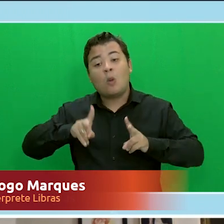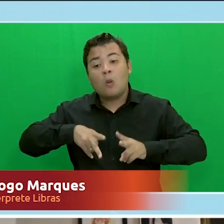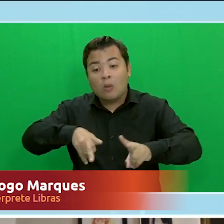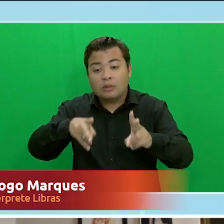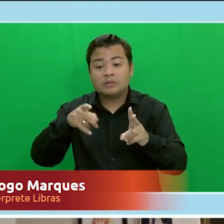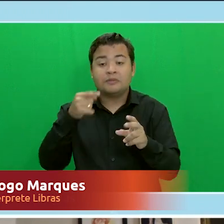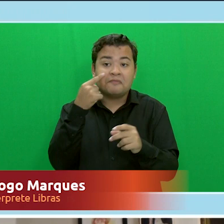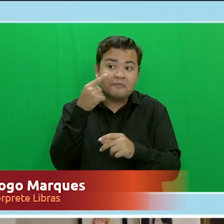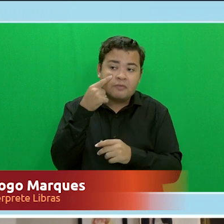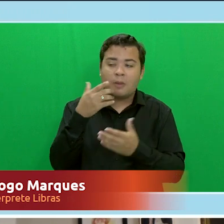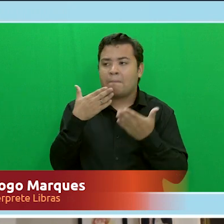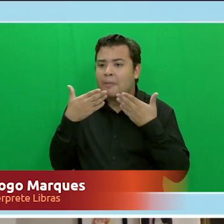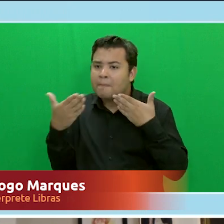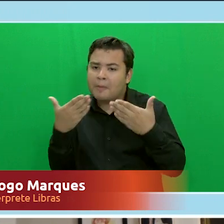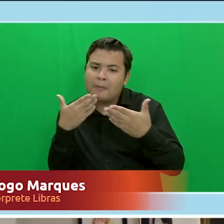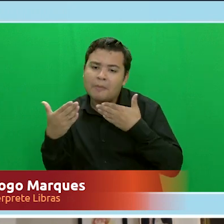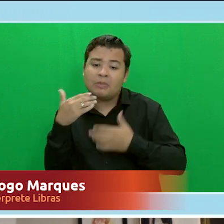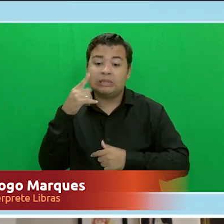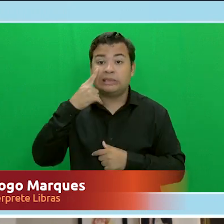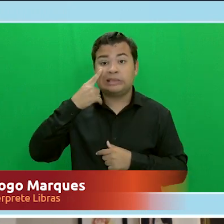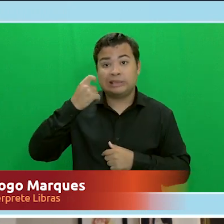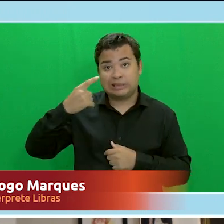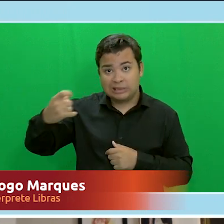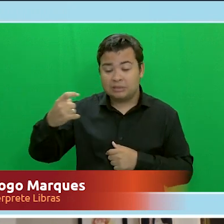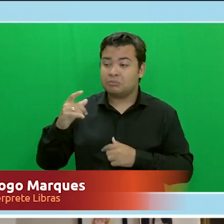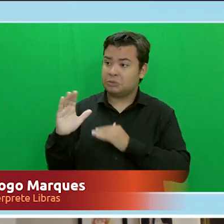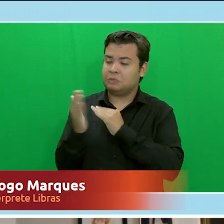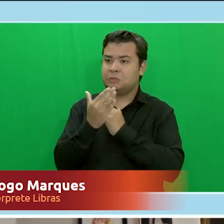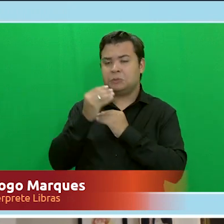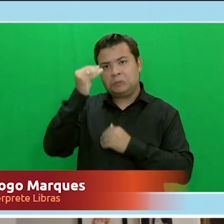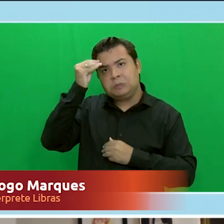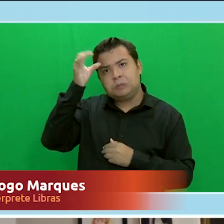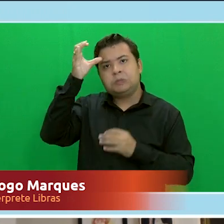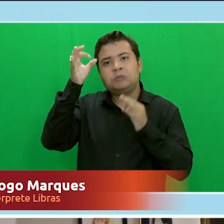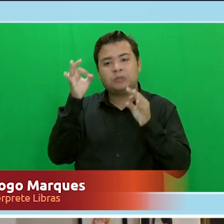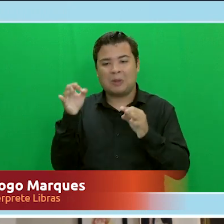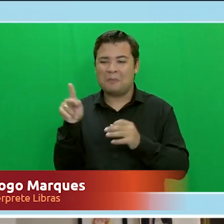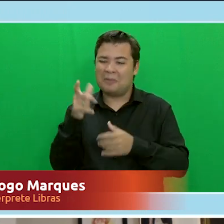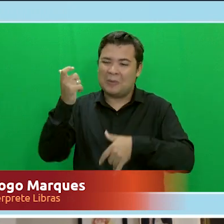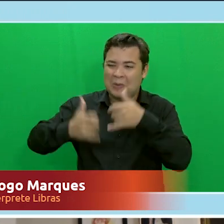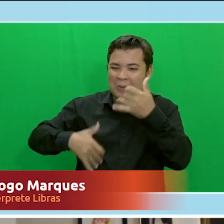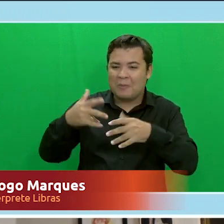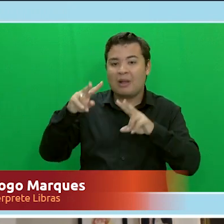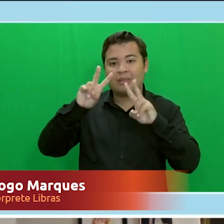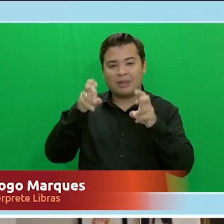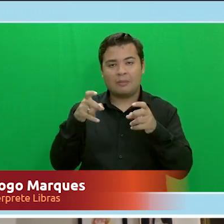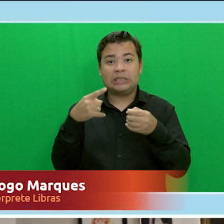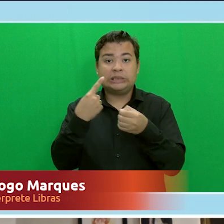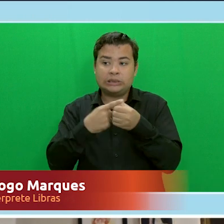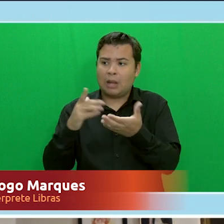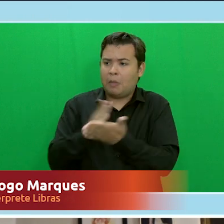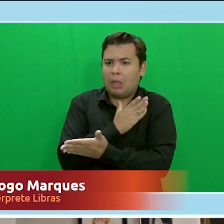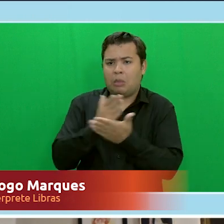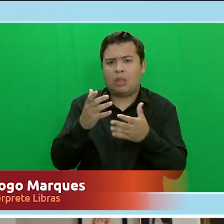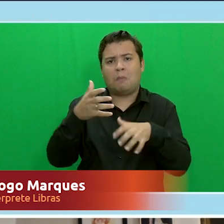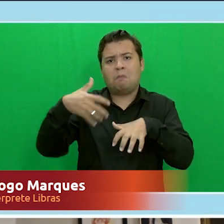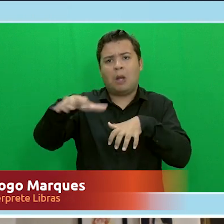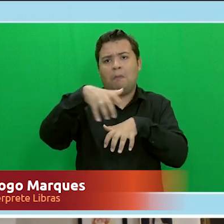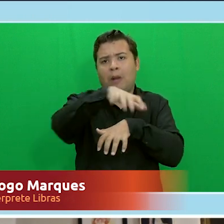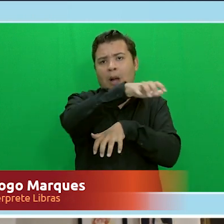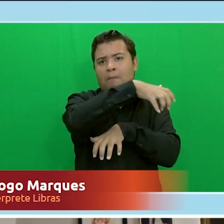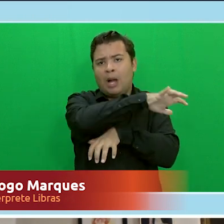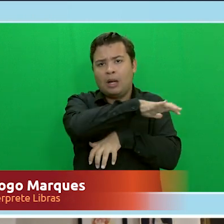continuar acompanhando essa conversa tão interessante e enriquecedora com os professores aqui a respeito dessa segregação,